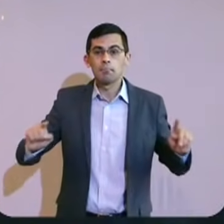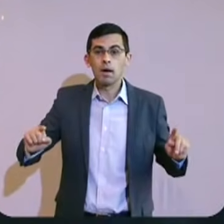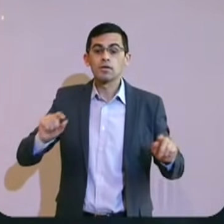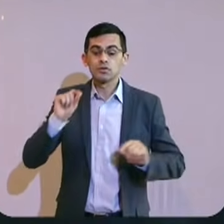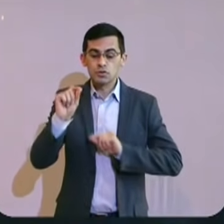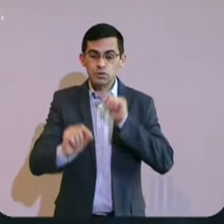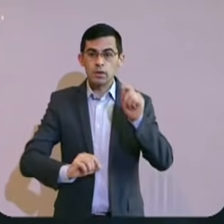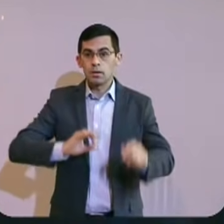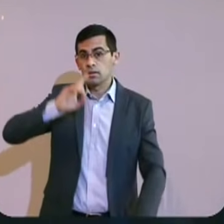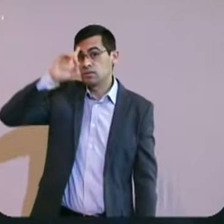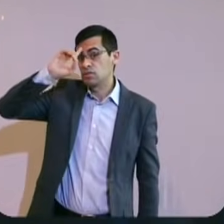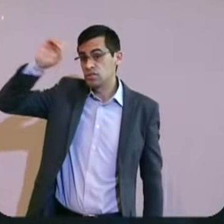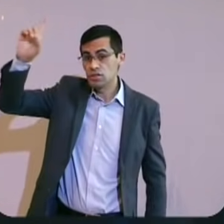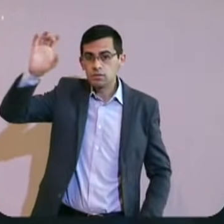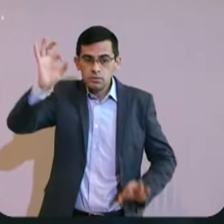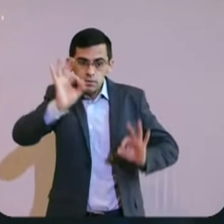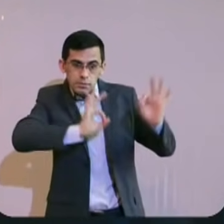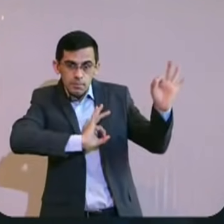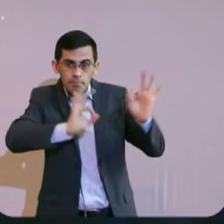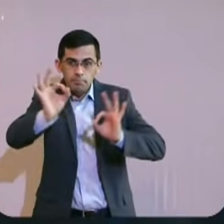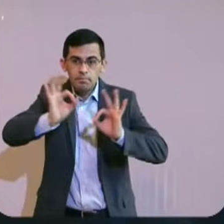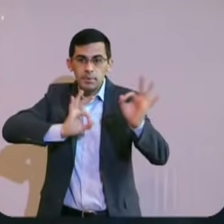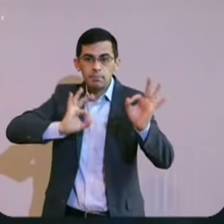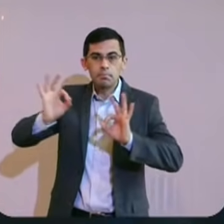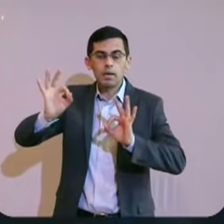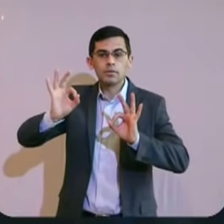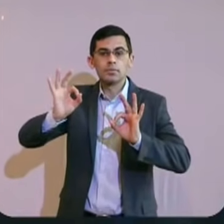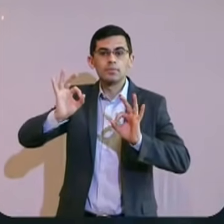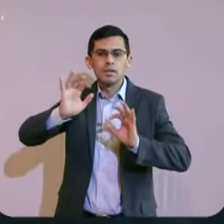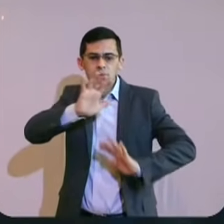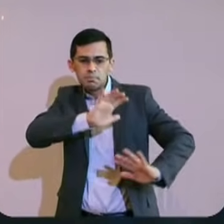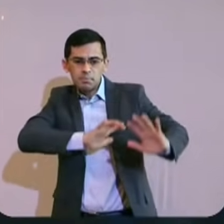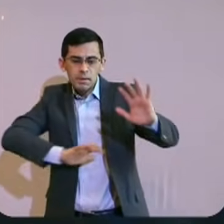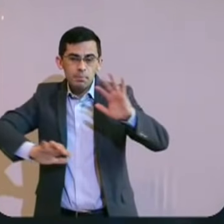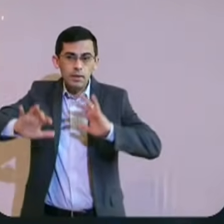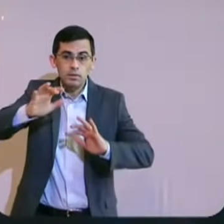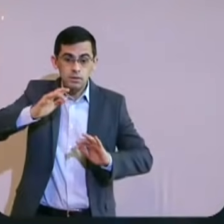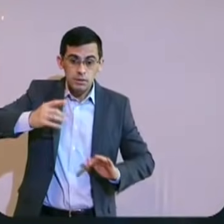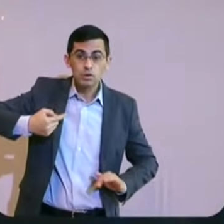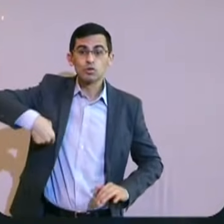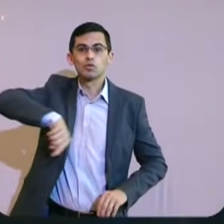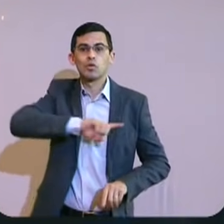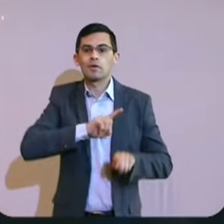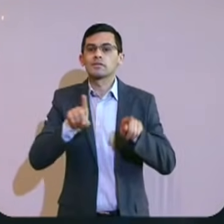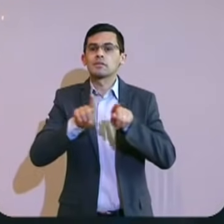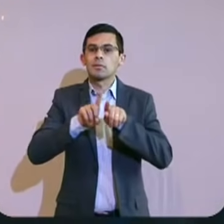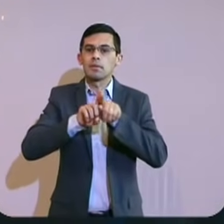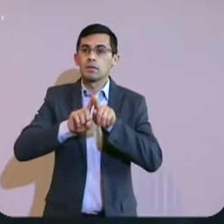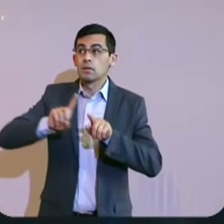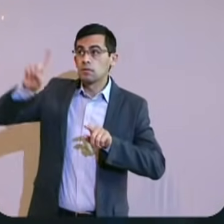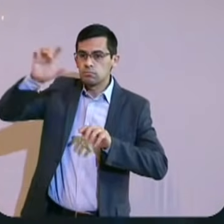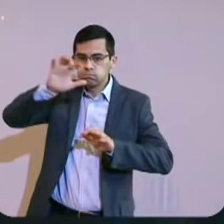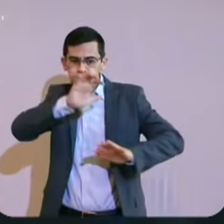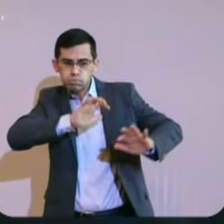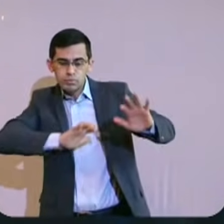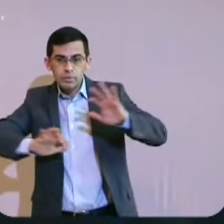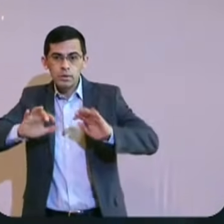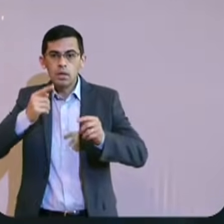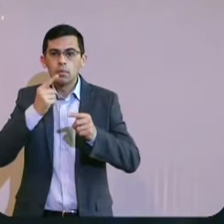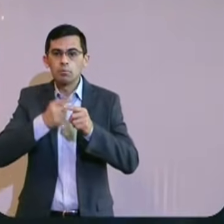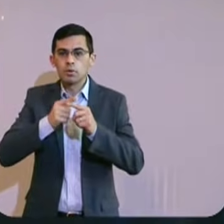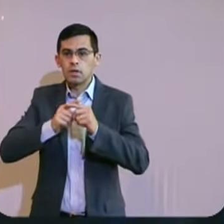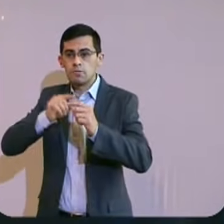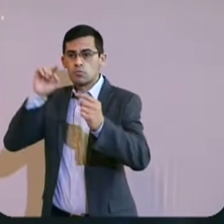esses eram dias de preparo. E nós estamos vivendo dias de preparo. Porque o